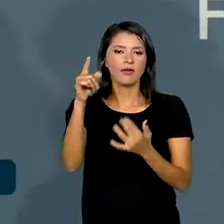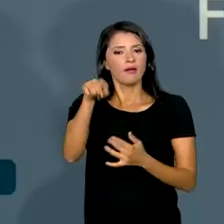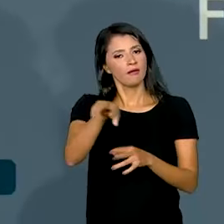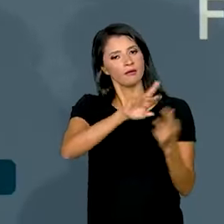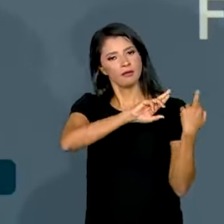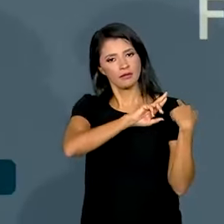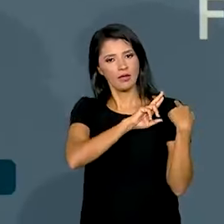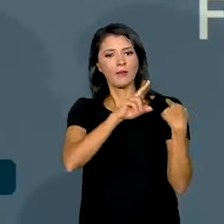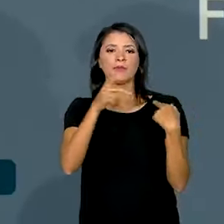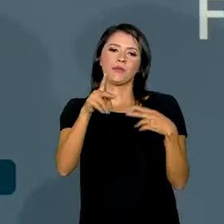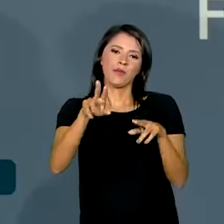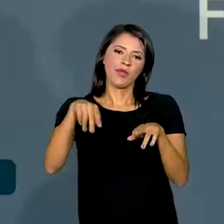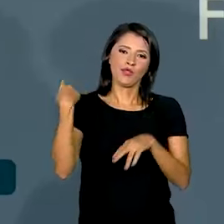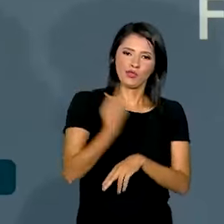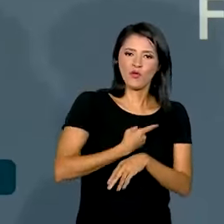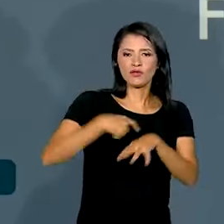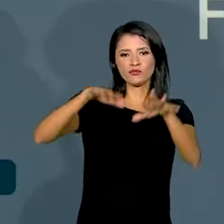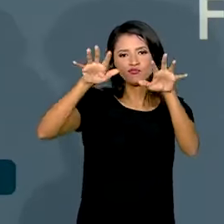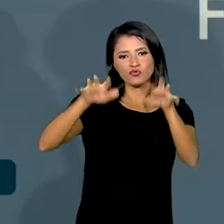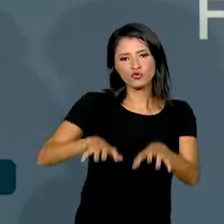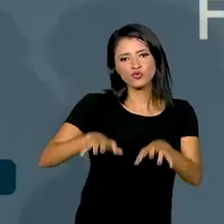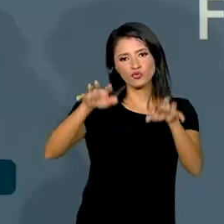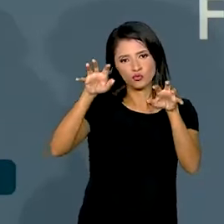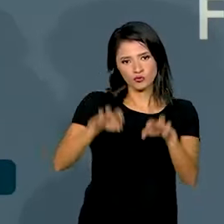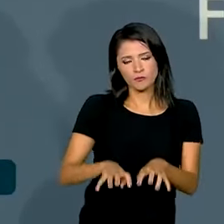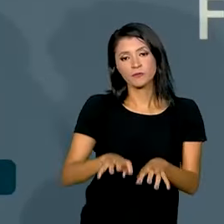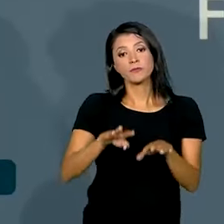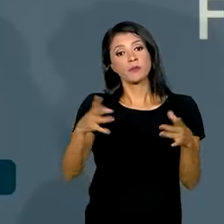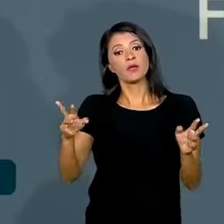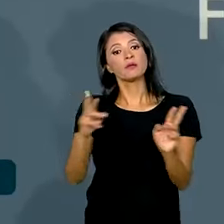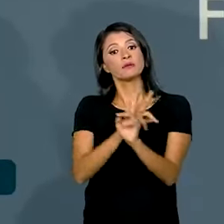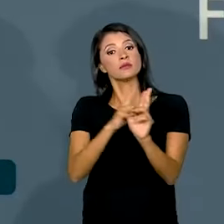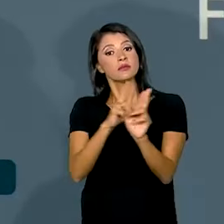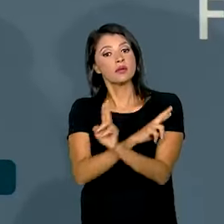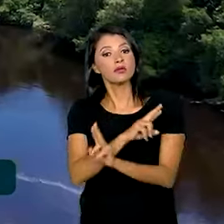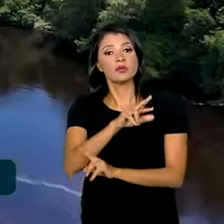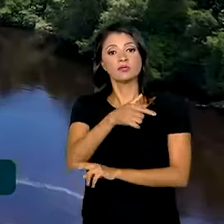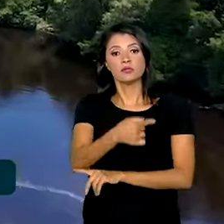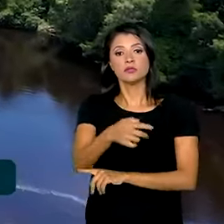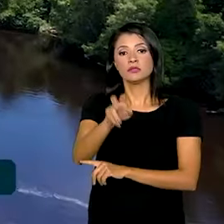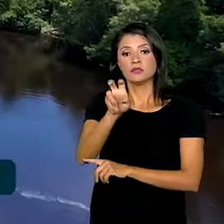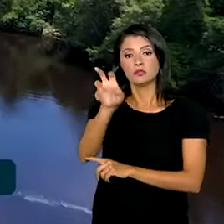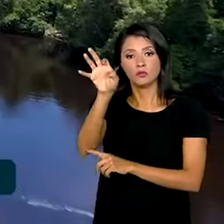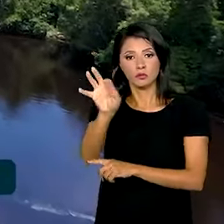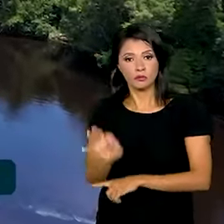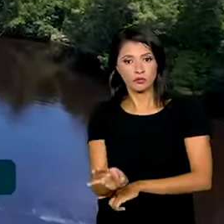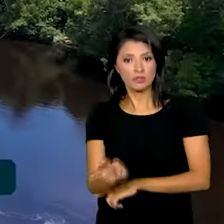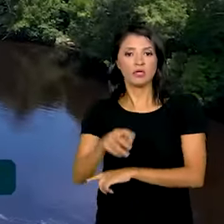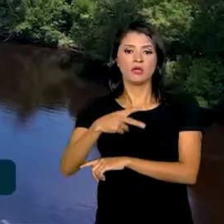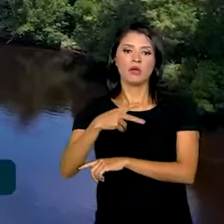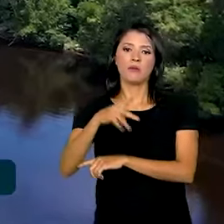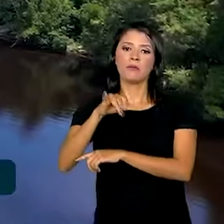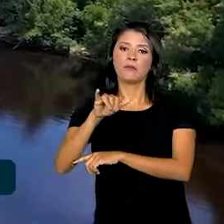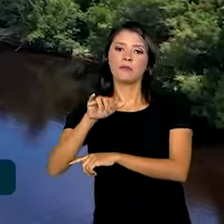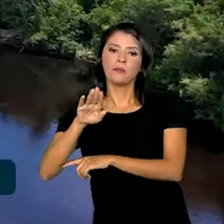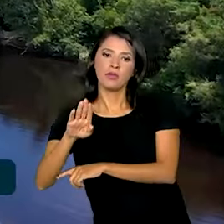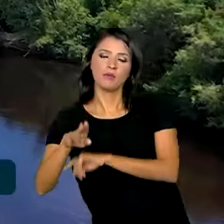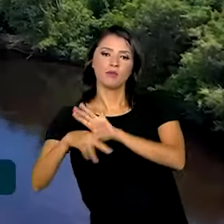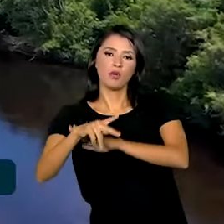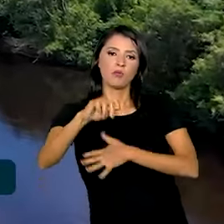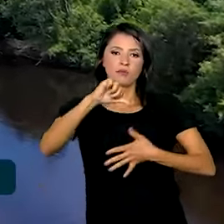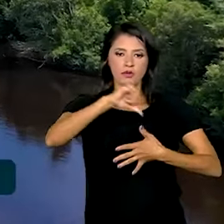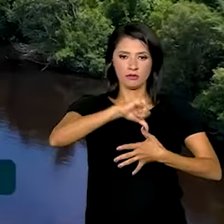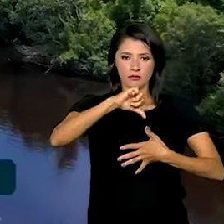nosso regime de chuvas, ao qual está relacionado 75% do PIB da América do Sul.